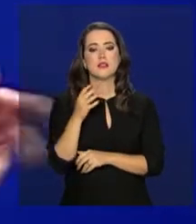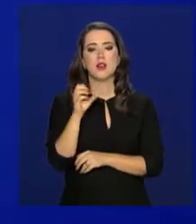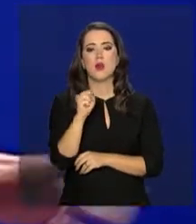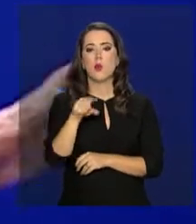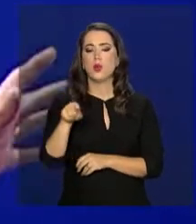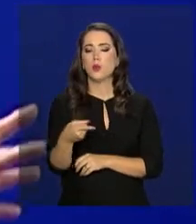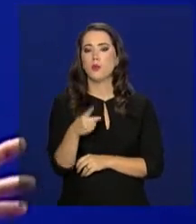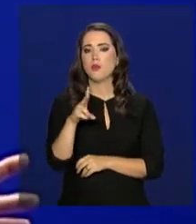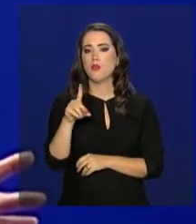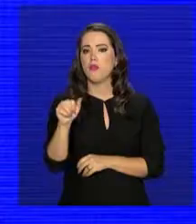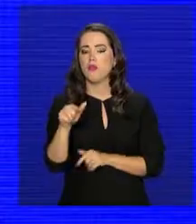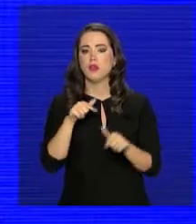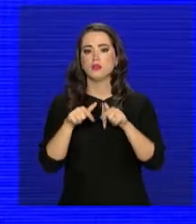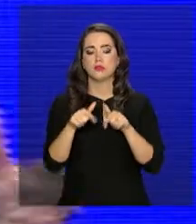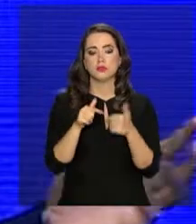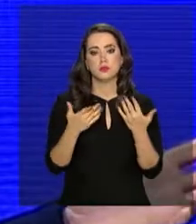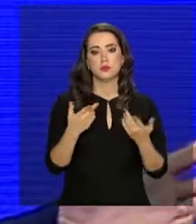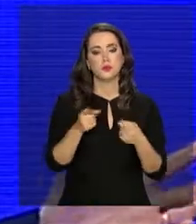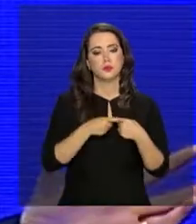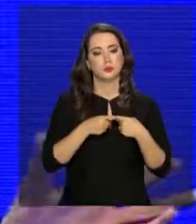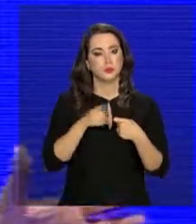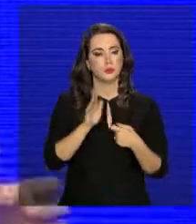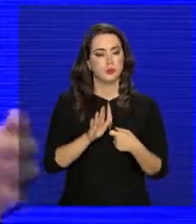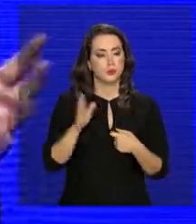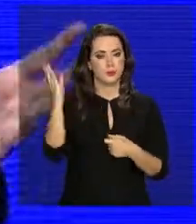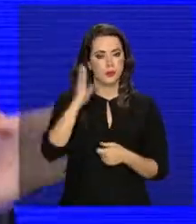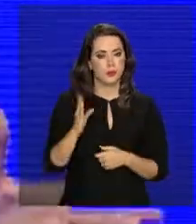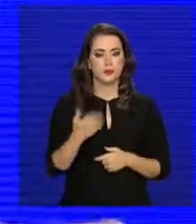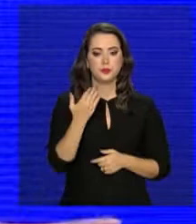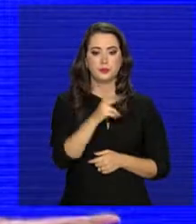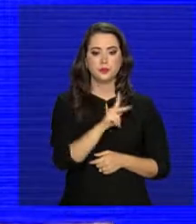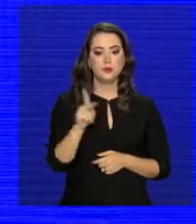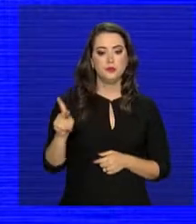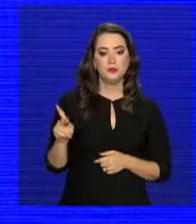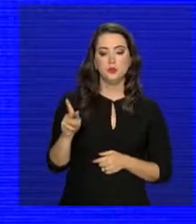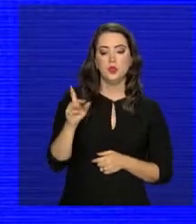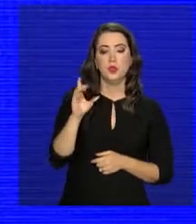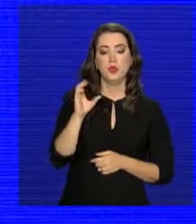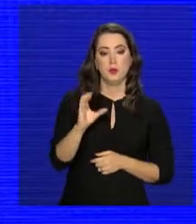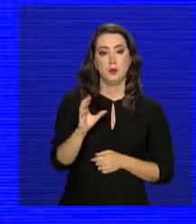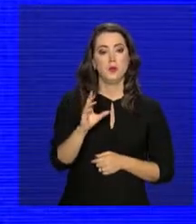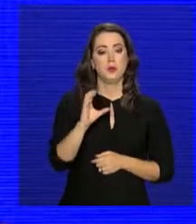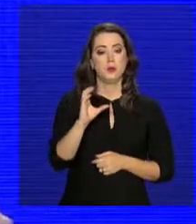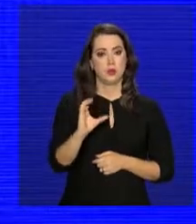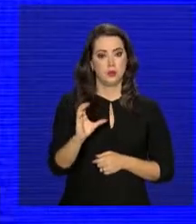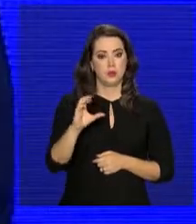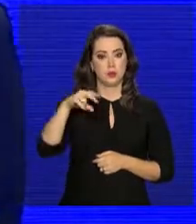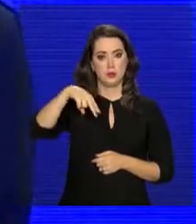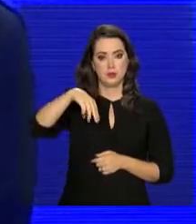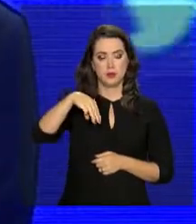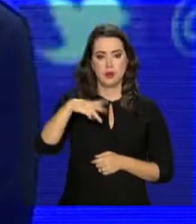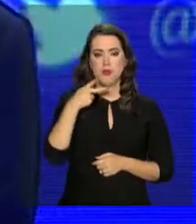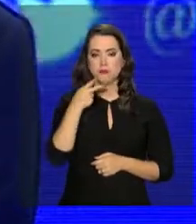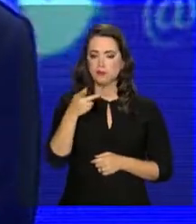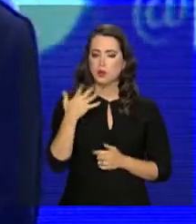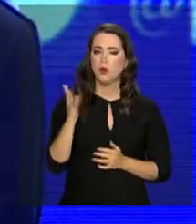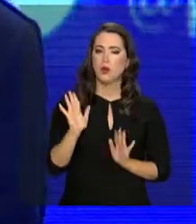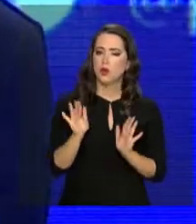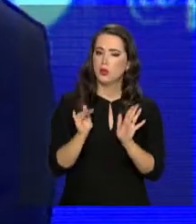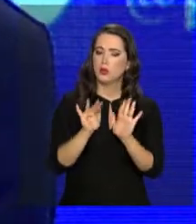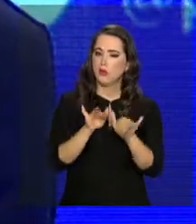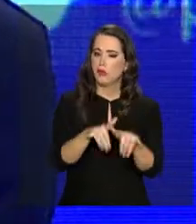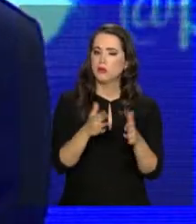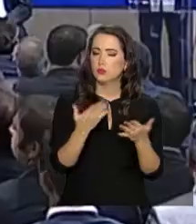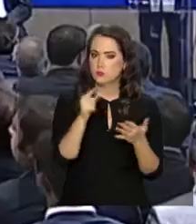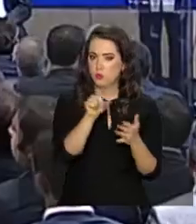médicos brasileiros o presidente da confederação nacional de municípios aproveitou a última mobilização dos municípios em